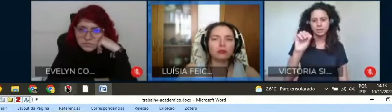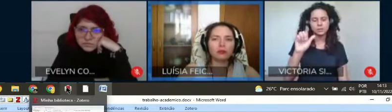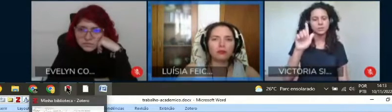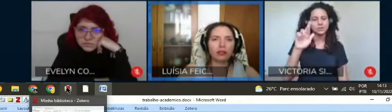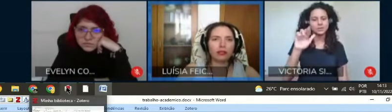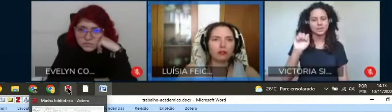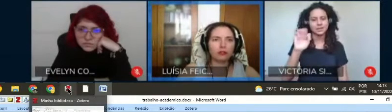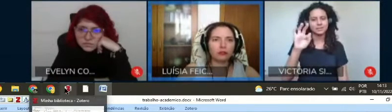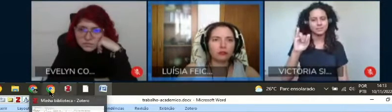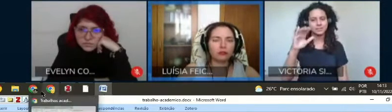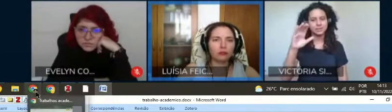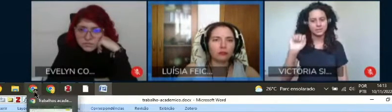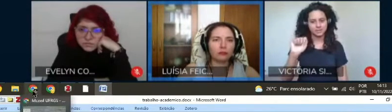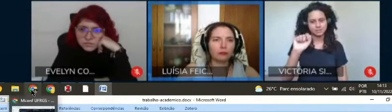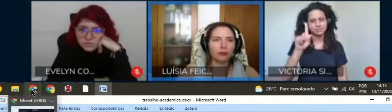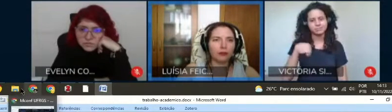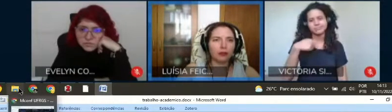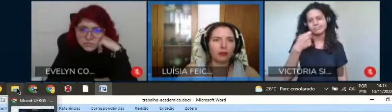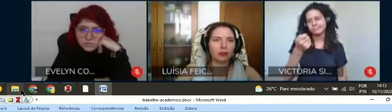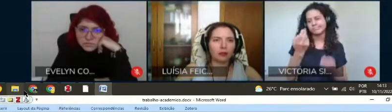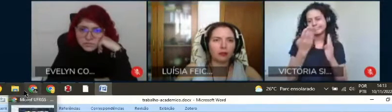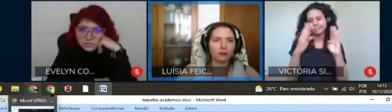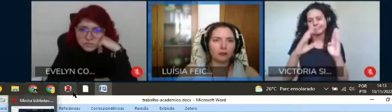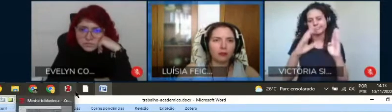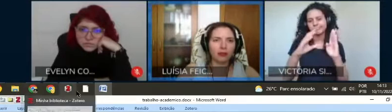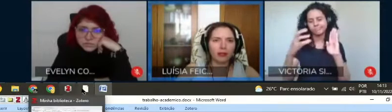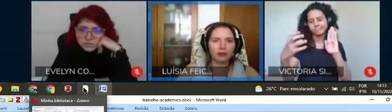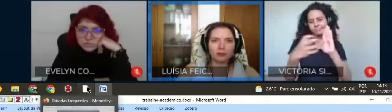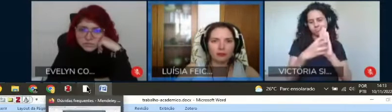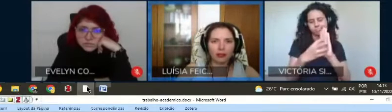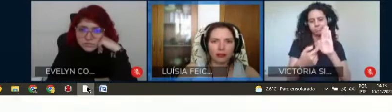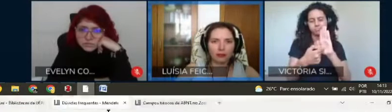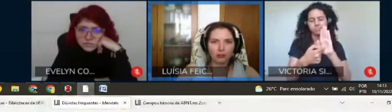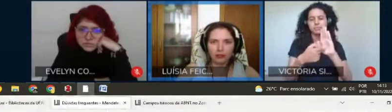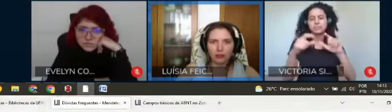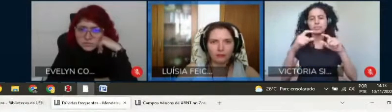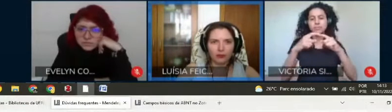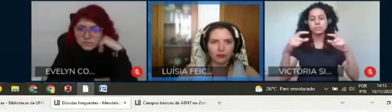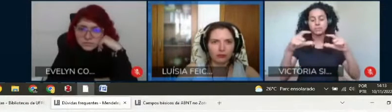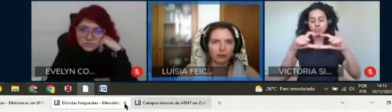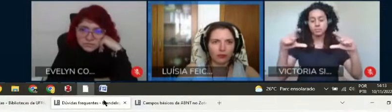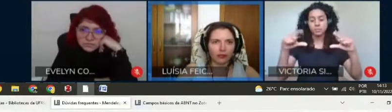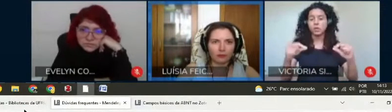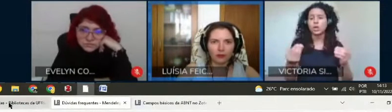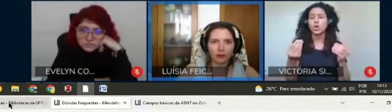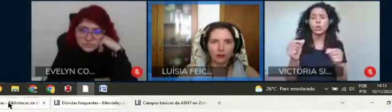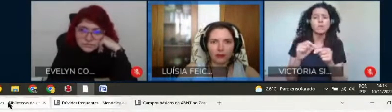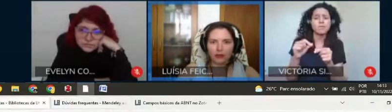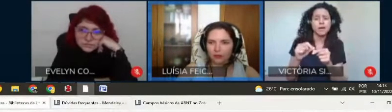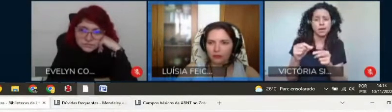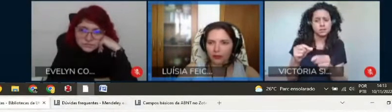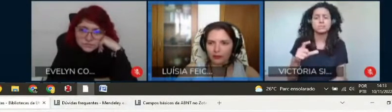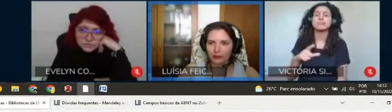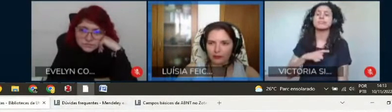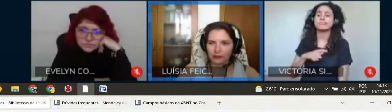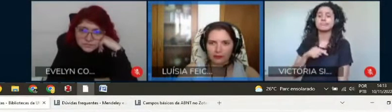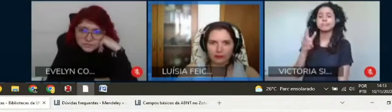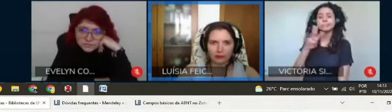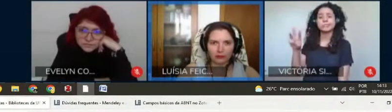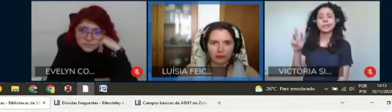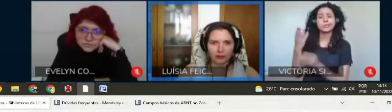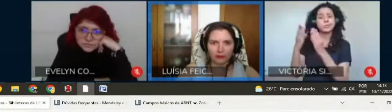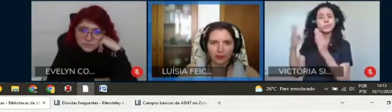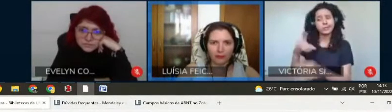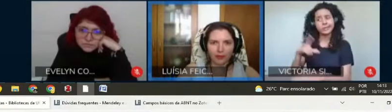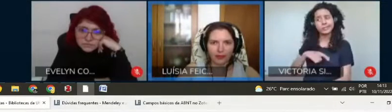irmos no site das bibliotecas, tem um link, deixa eu voltar lá. Se tu vem